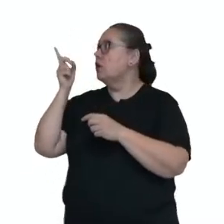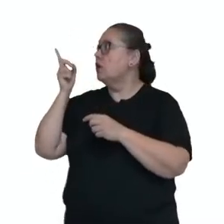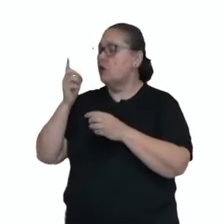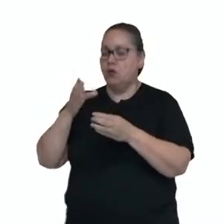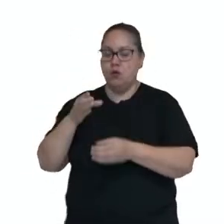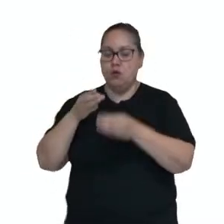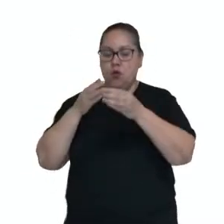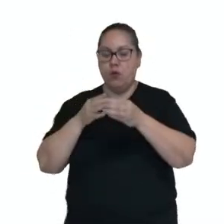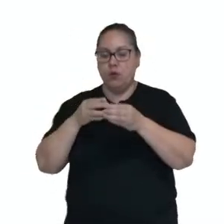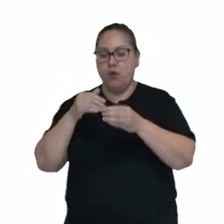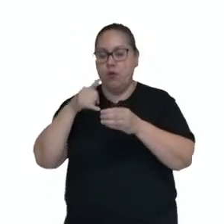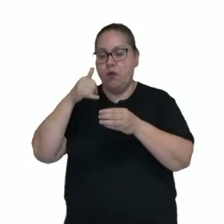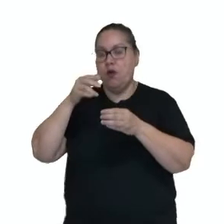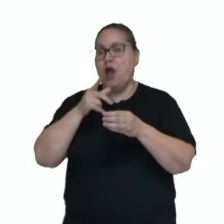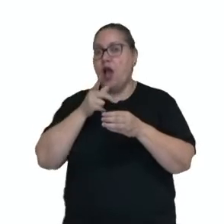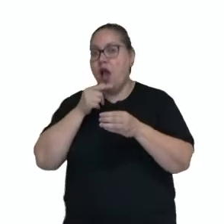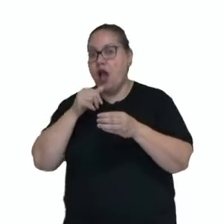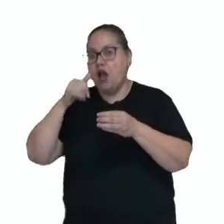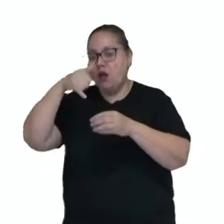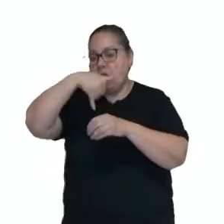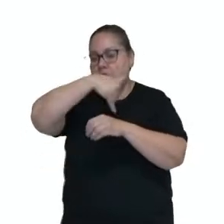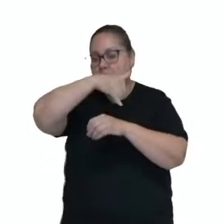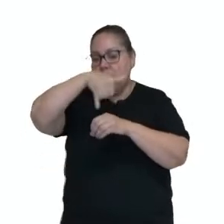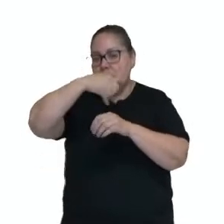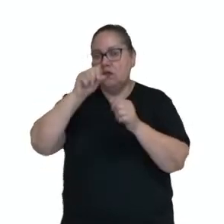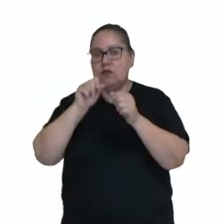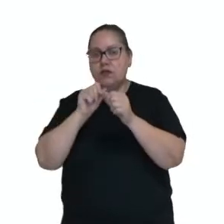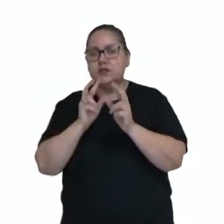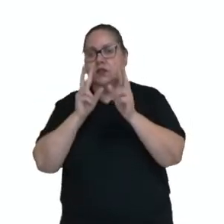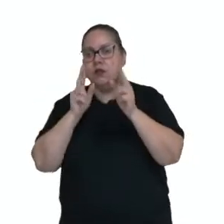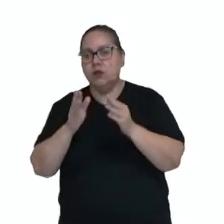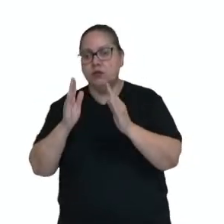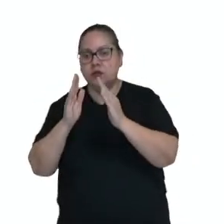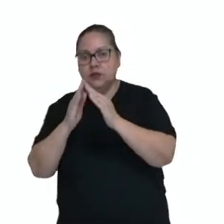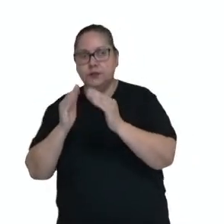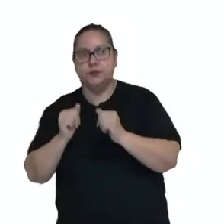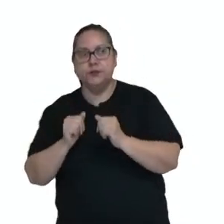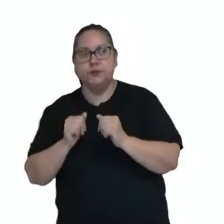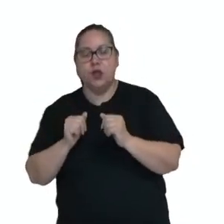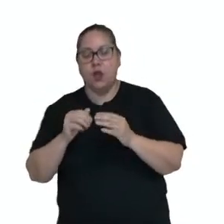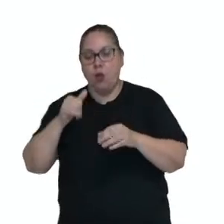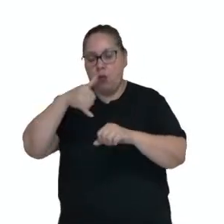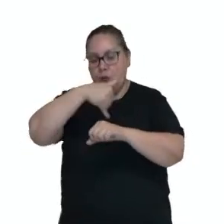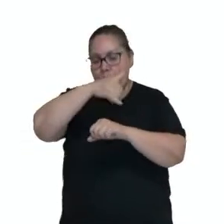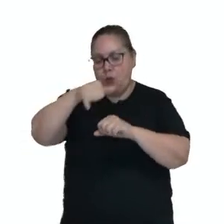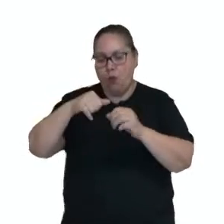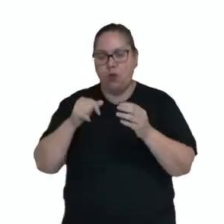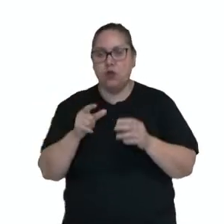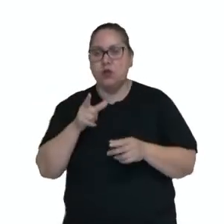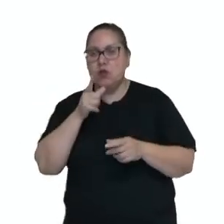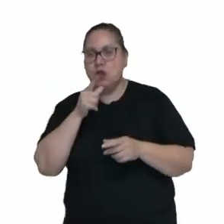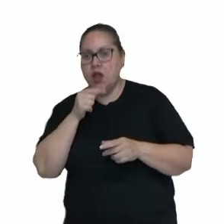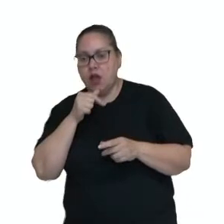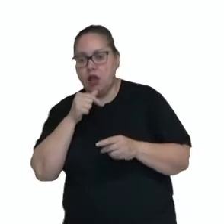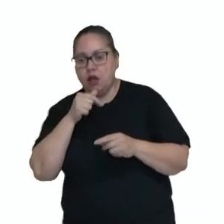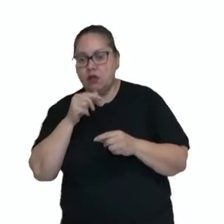água e óleo. Então nós vamos simular aquele acidente na nossa casa. O óleo e a água formam uma mistura